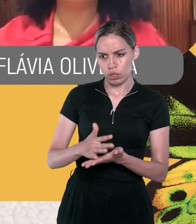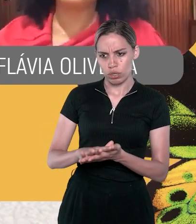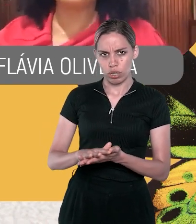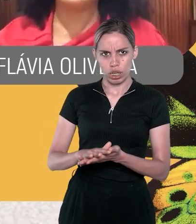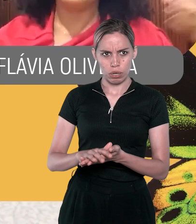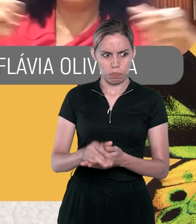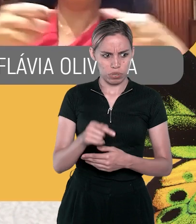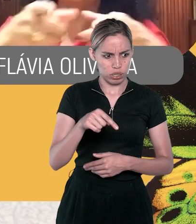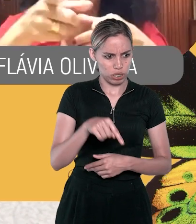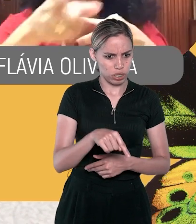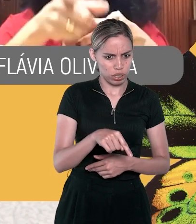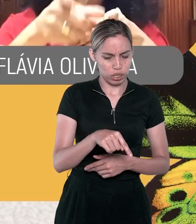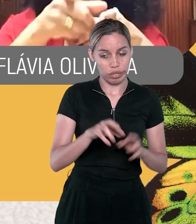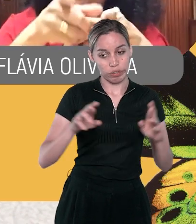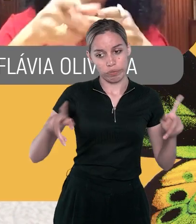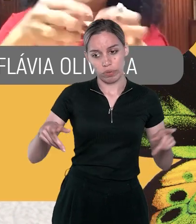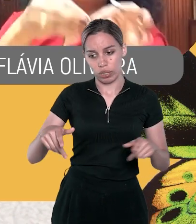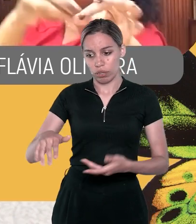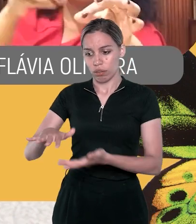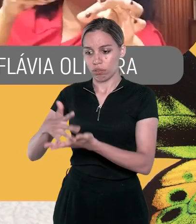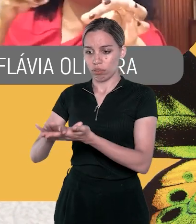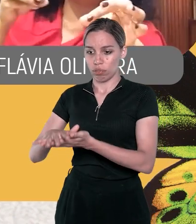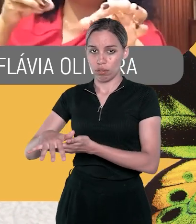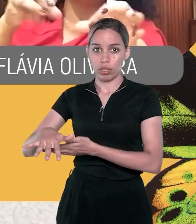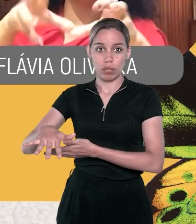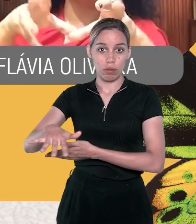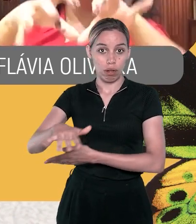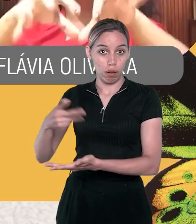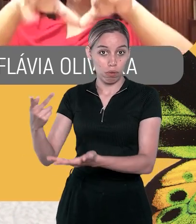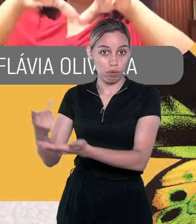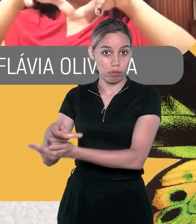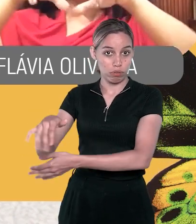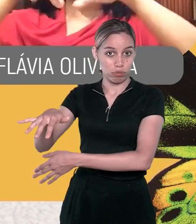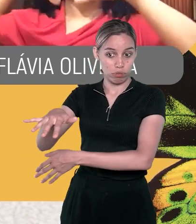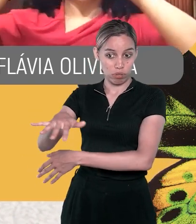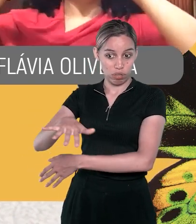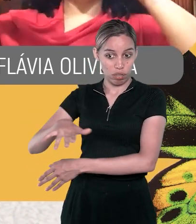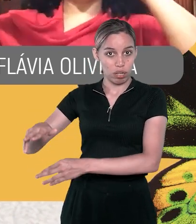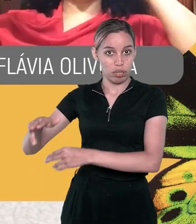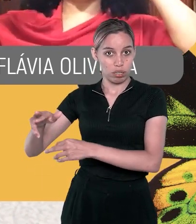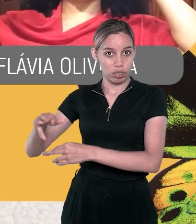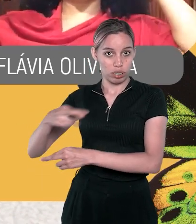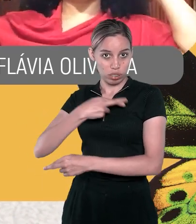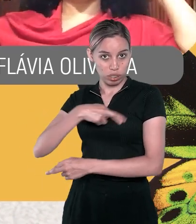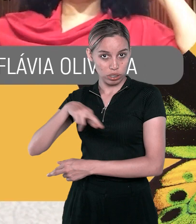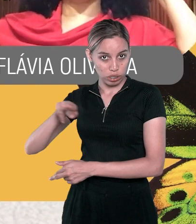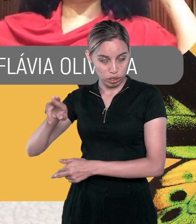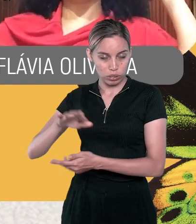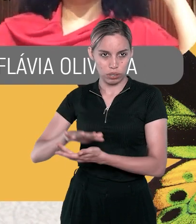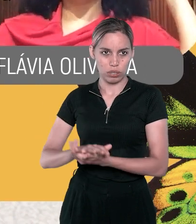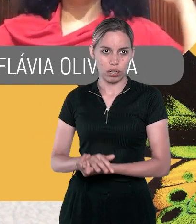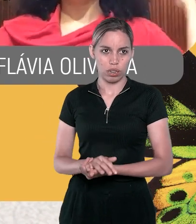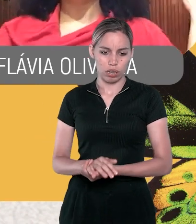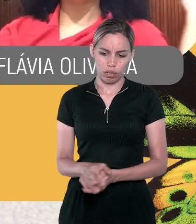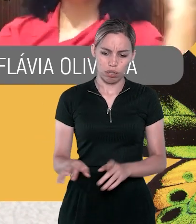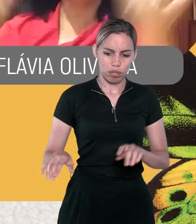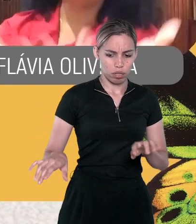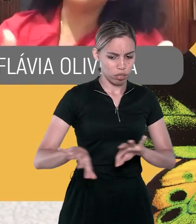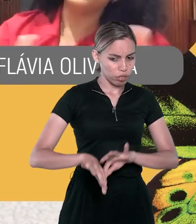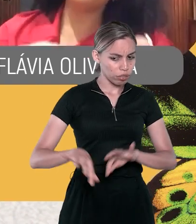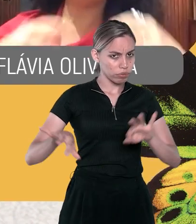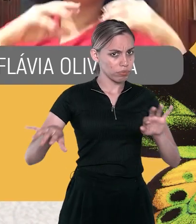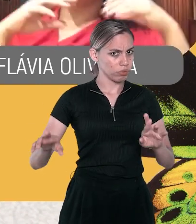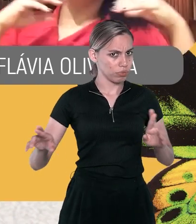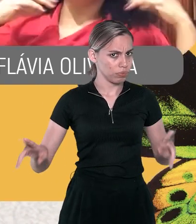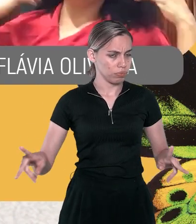terreiro da Tia Seada. É esse movimento que o Sérgio está falando, que vai te tirando. E, ao